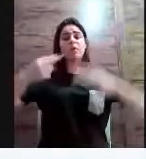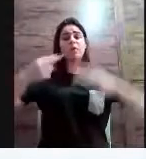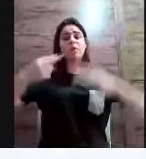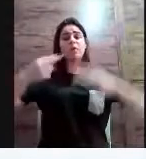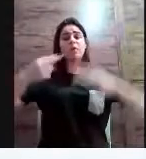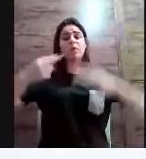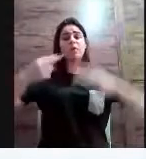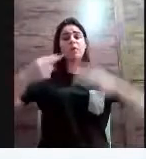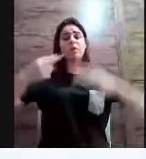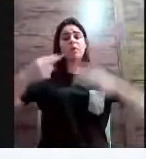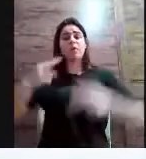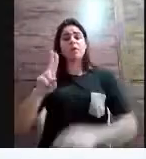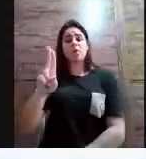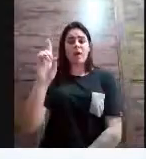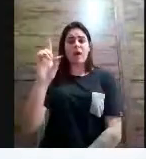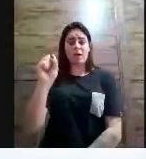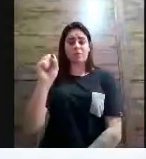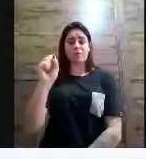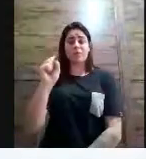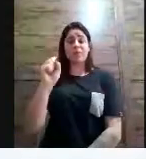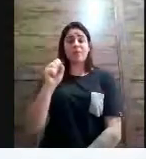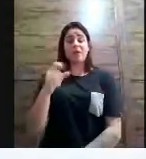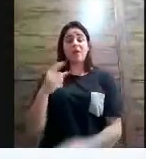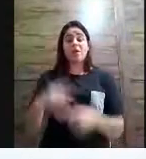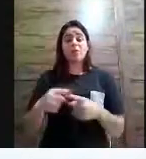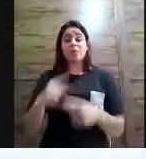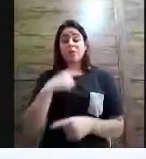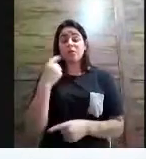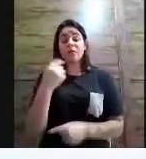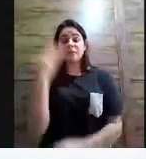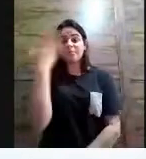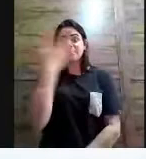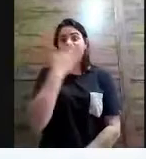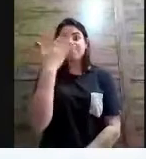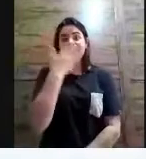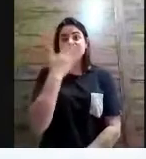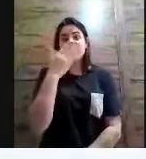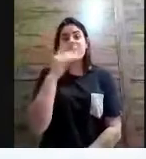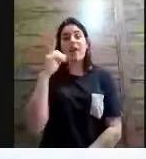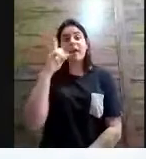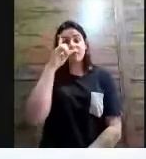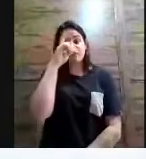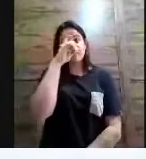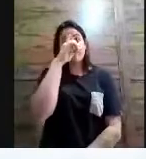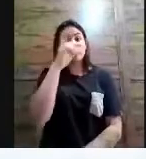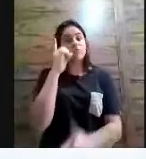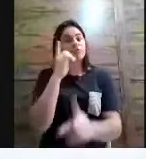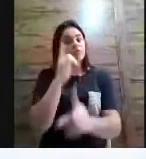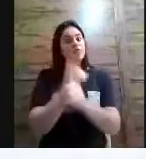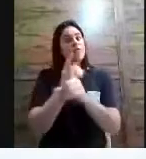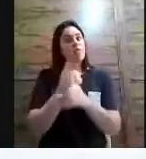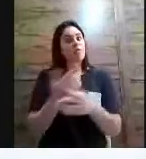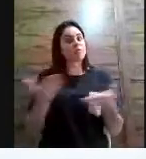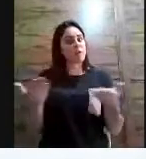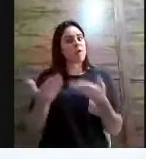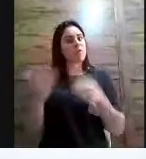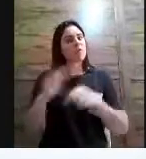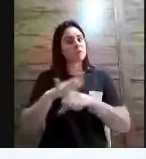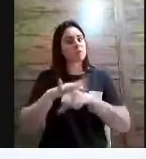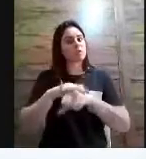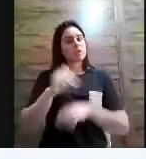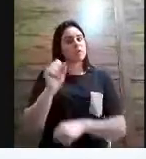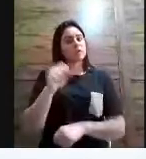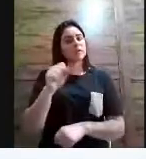da invisibilidade da doença, né? Como ela não é como no tempo que ela estava começando a trabalhar, ou até,